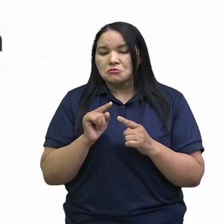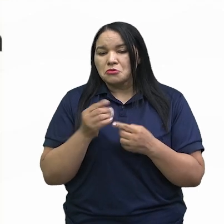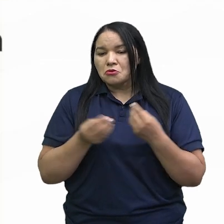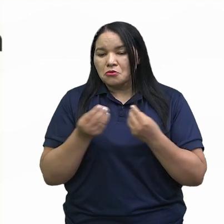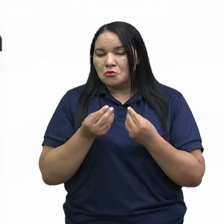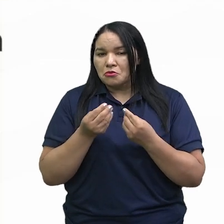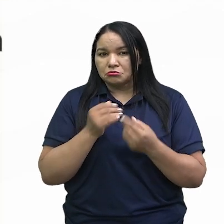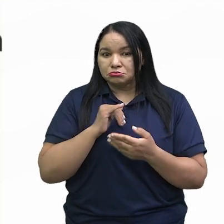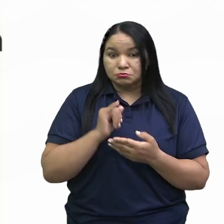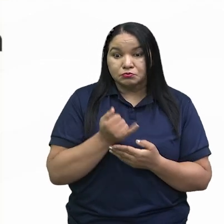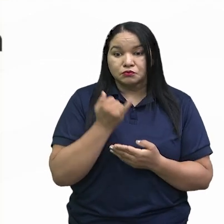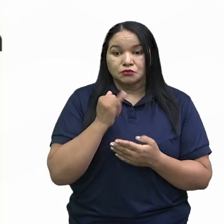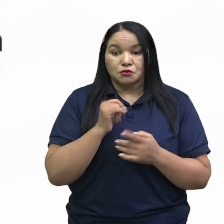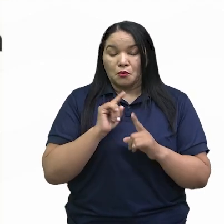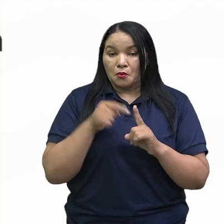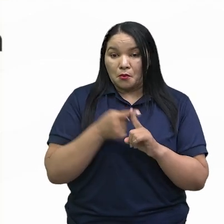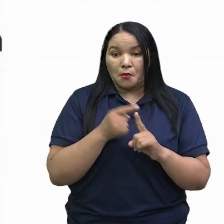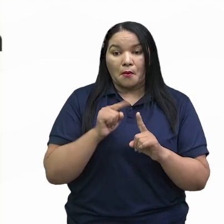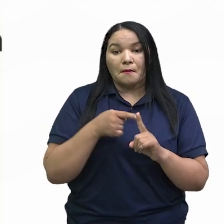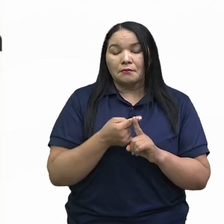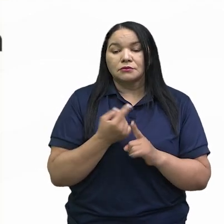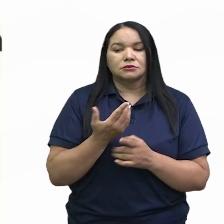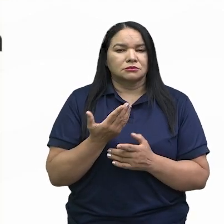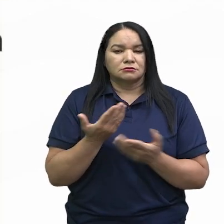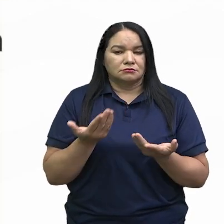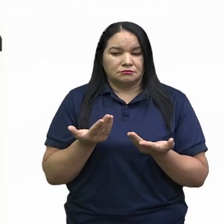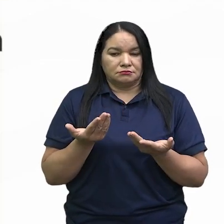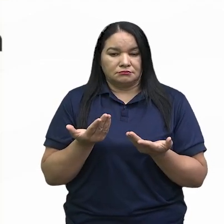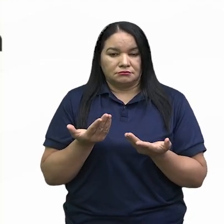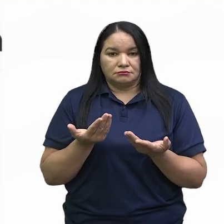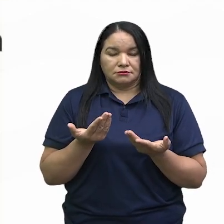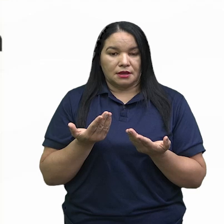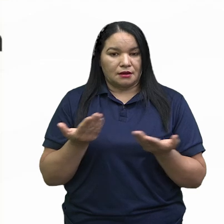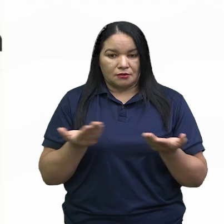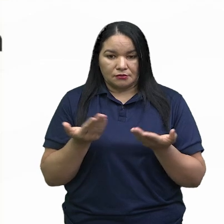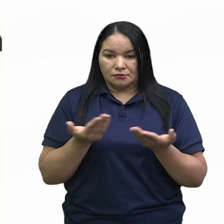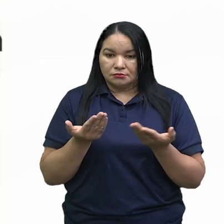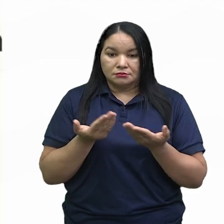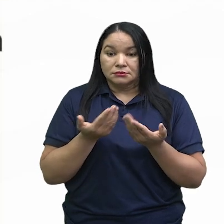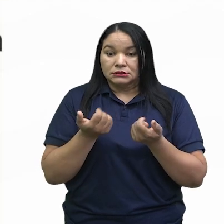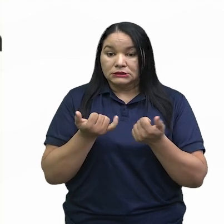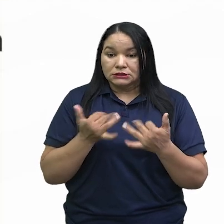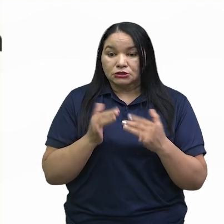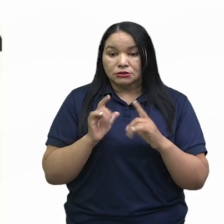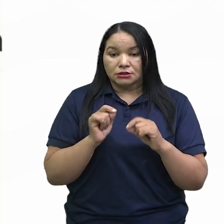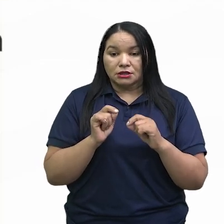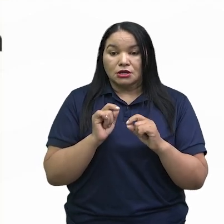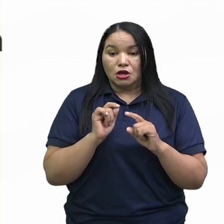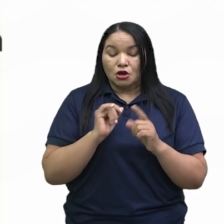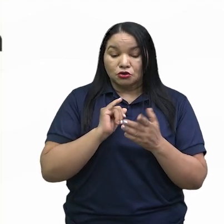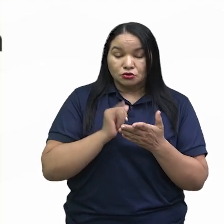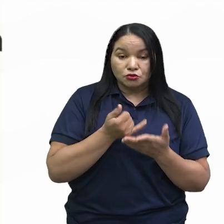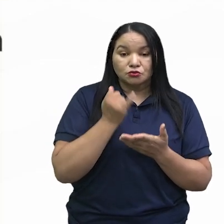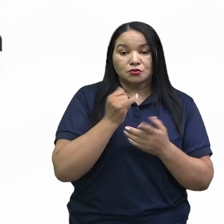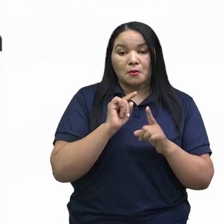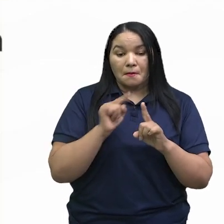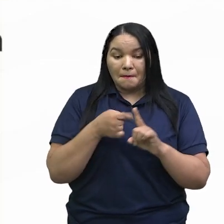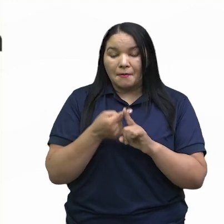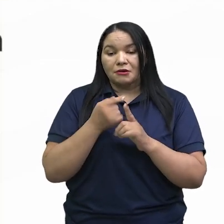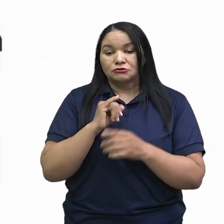Como é que a gente faz para identificar esses juros, que geralmente a gente vai chamá-los de juros sobre juros,